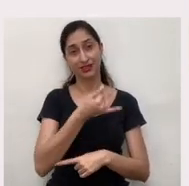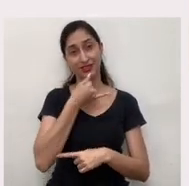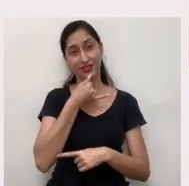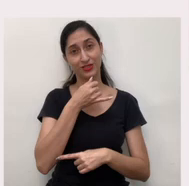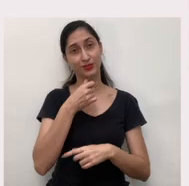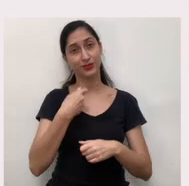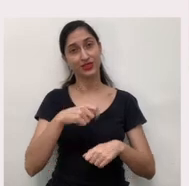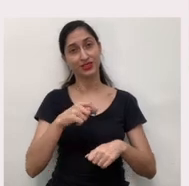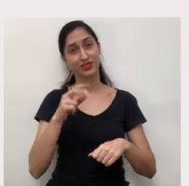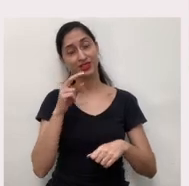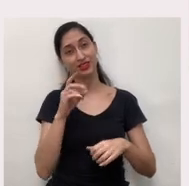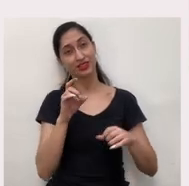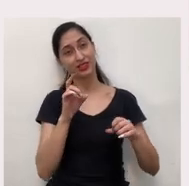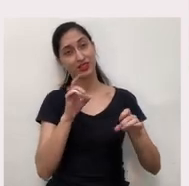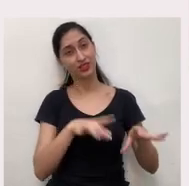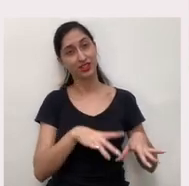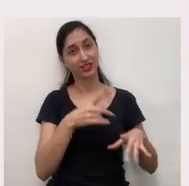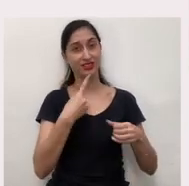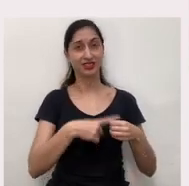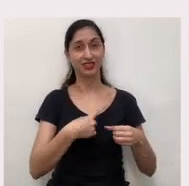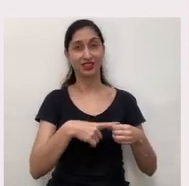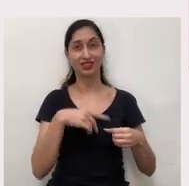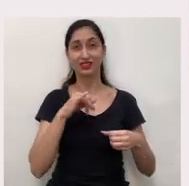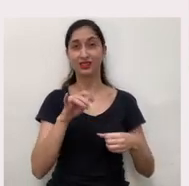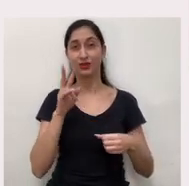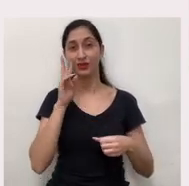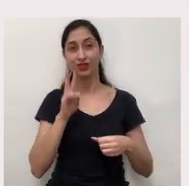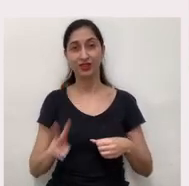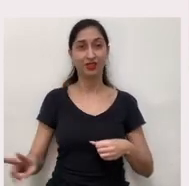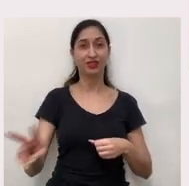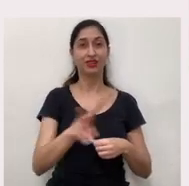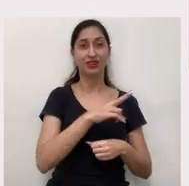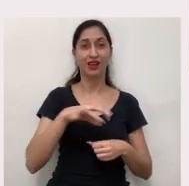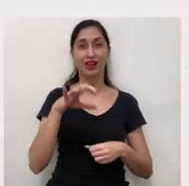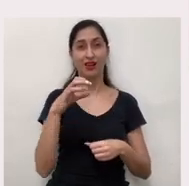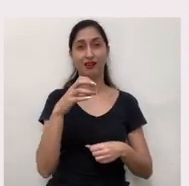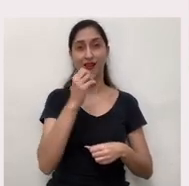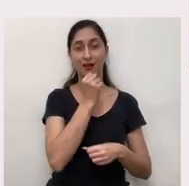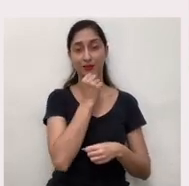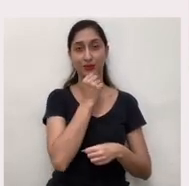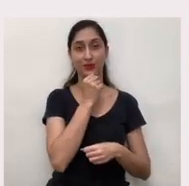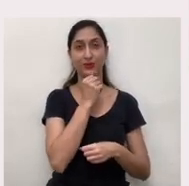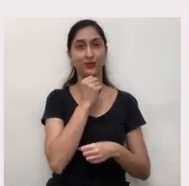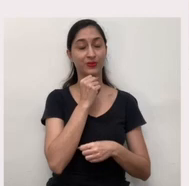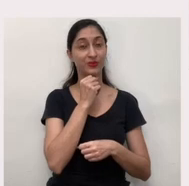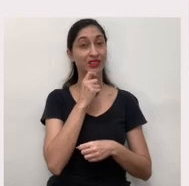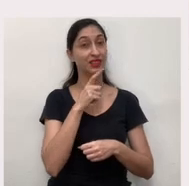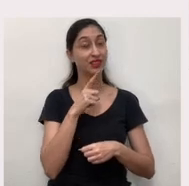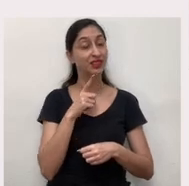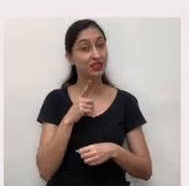deixar a cidade depois de tê-la olhado apenas de relance. Sucede, no